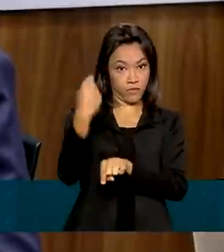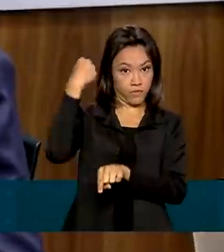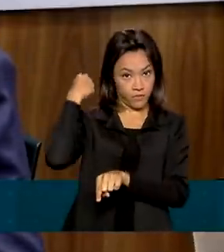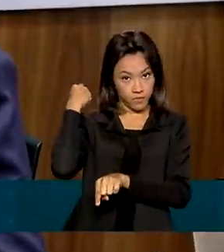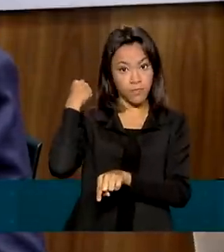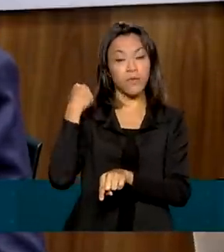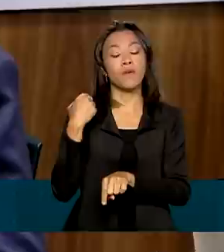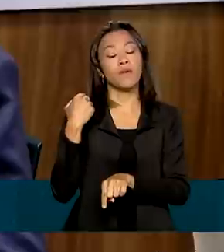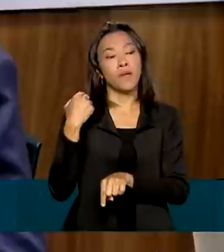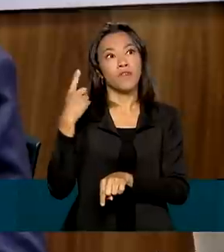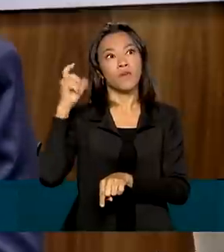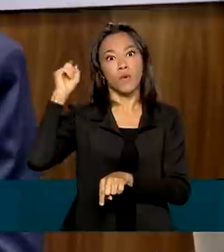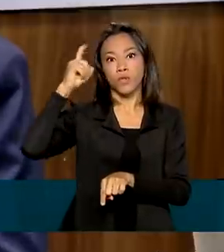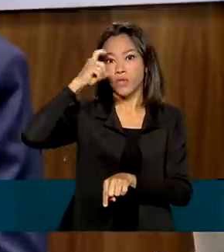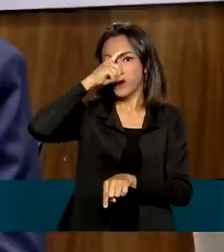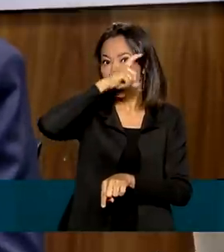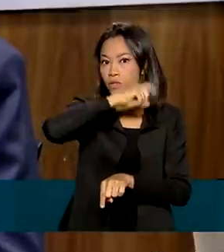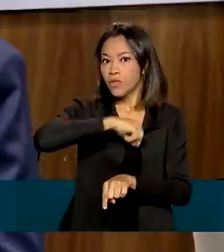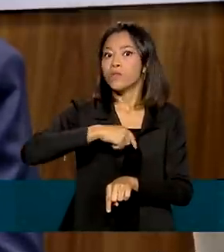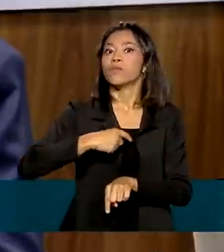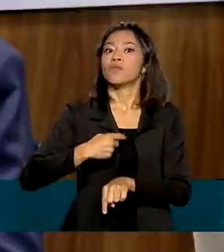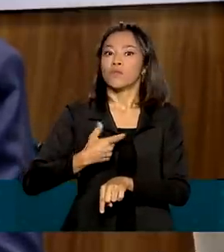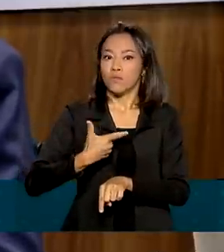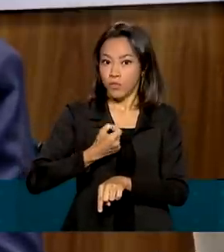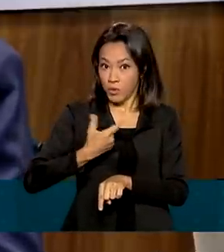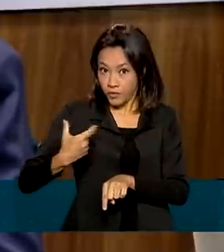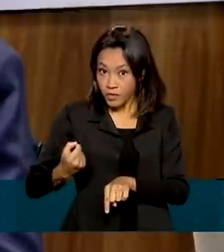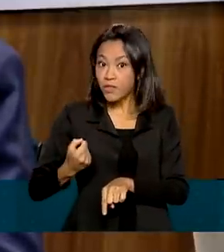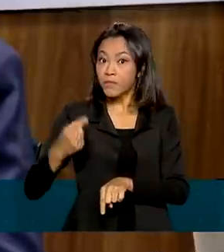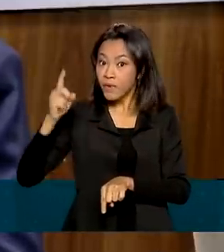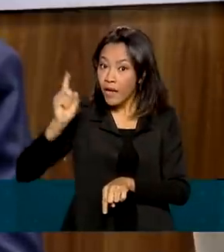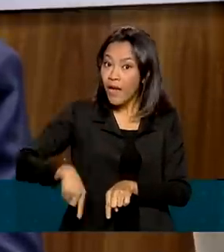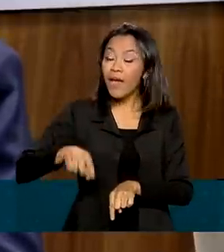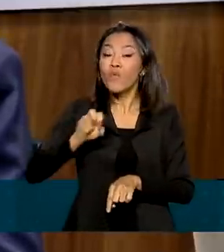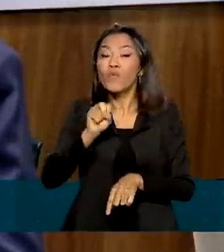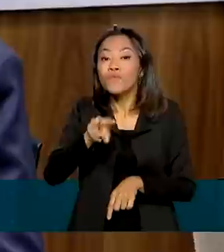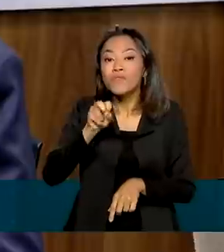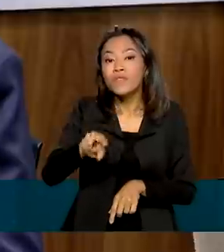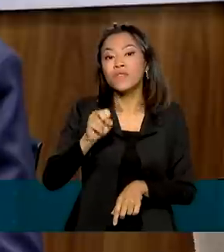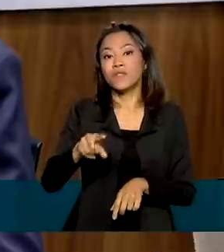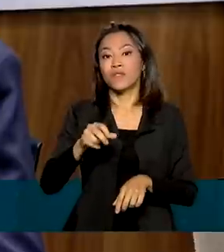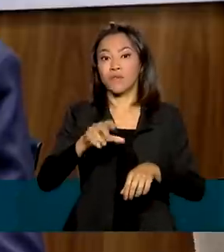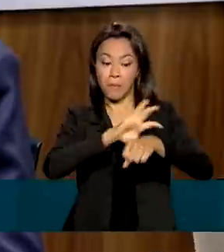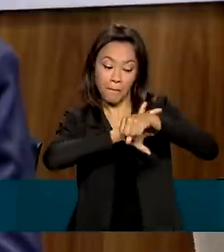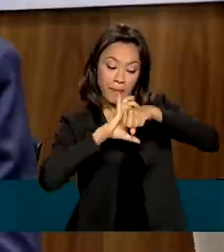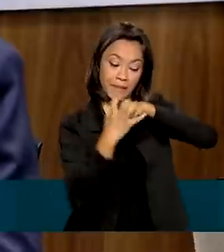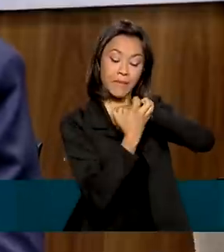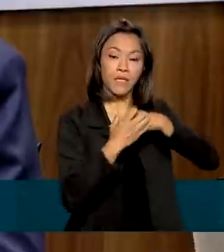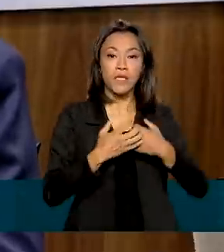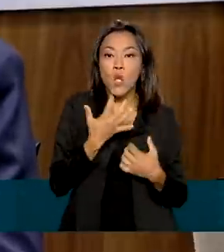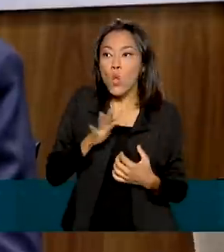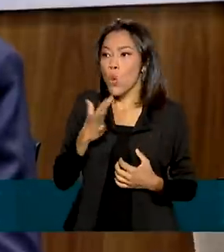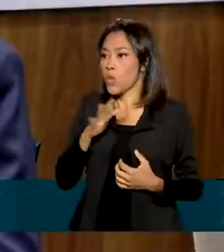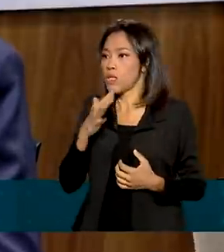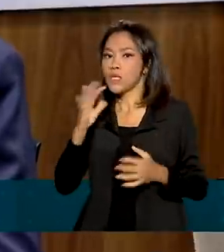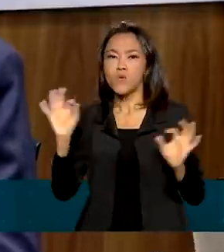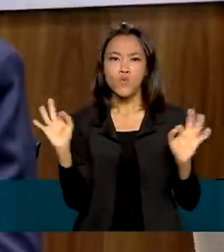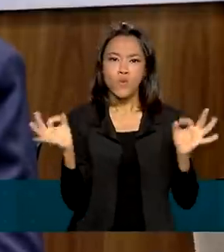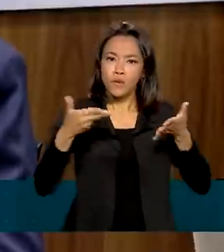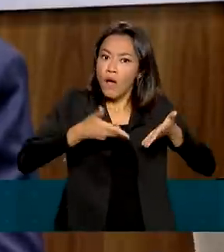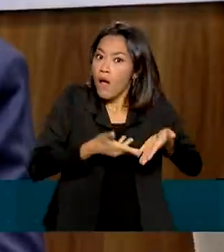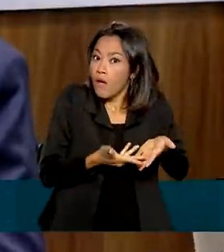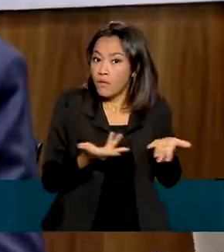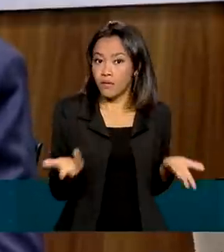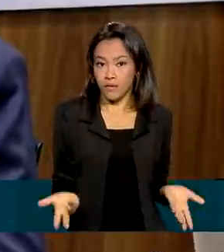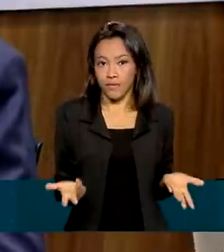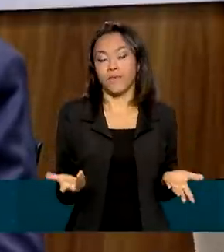começou a situação ficar complicada no Brasil é um vírus uma pandemia que ninguém conhecia absolutamente nada e